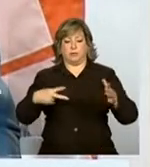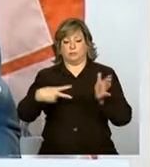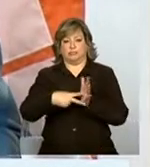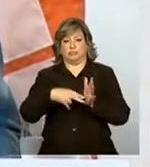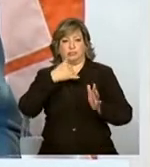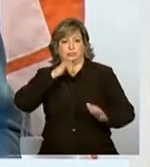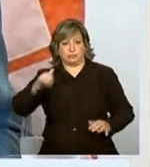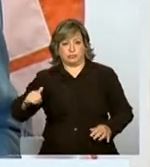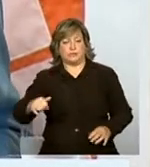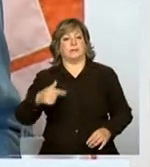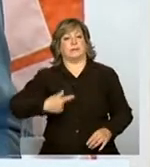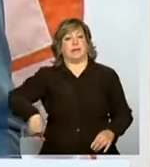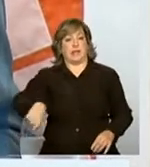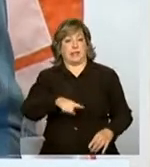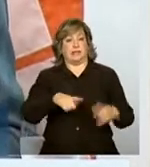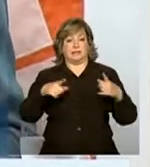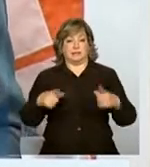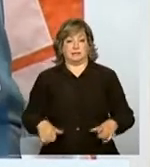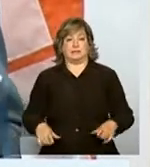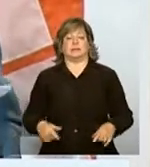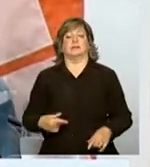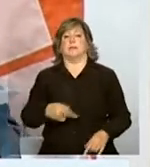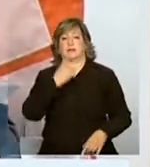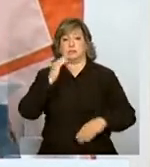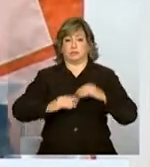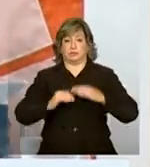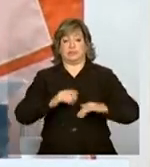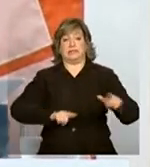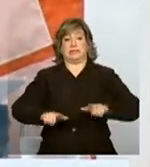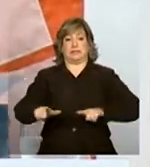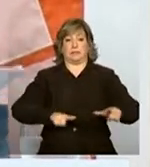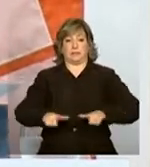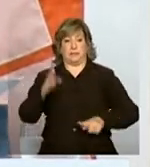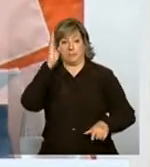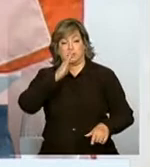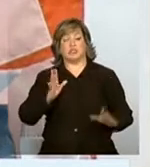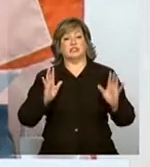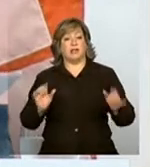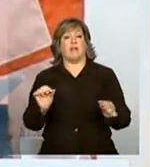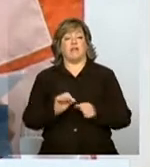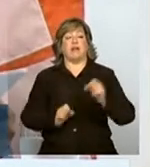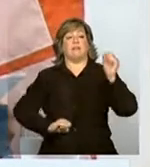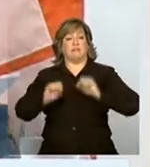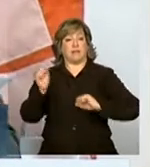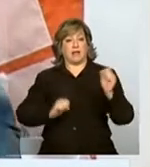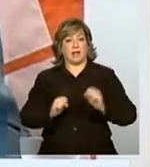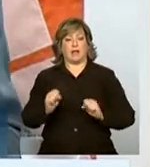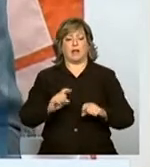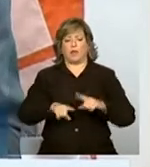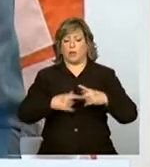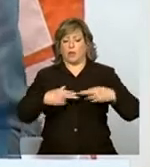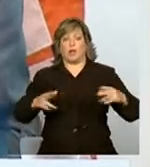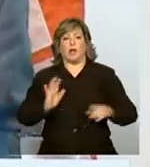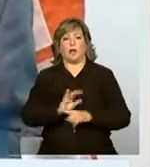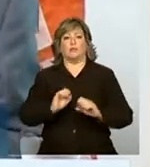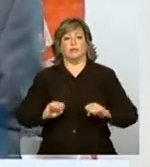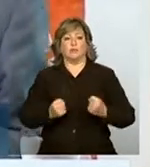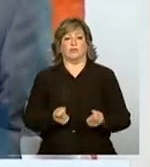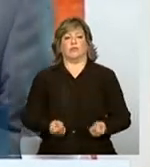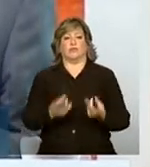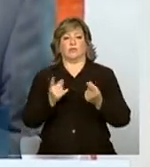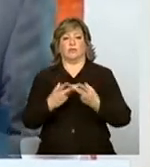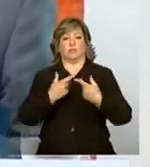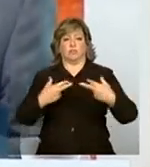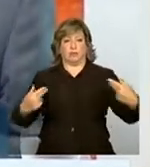nessas instalações, trabalhadores brasileiros já fabricam produtos que fortalecem as exportações